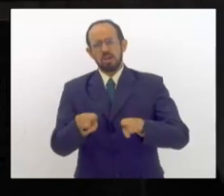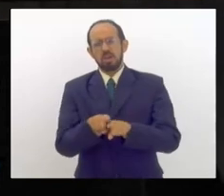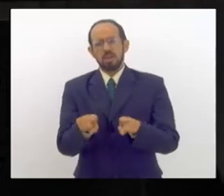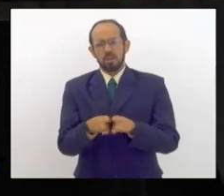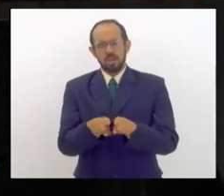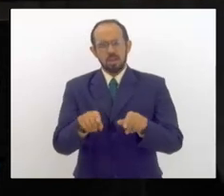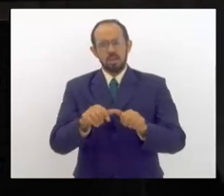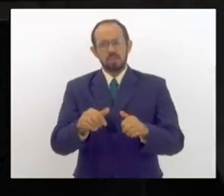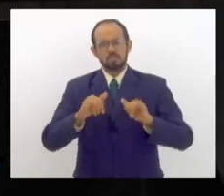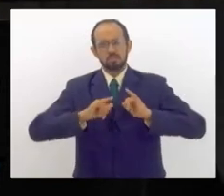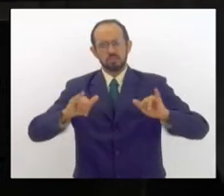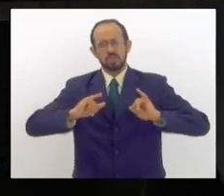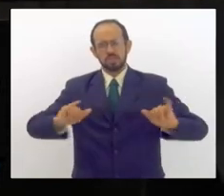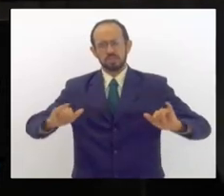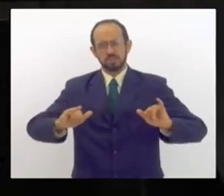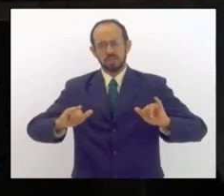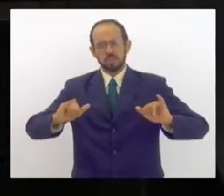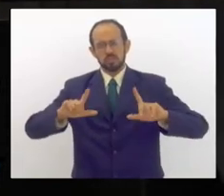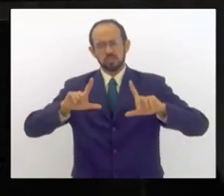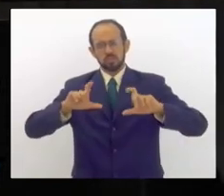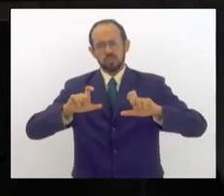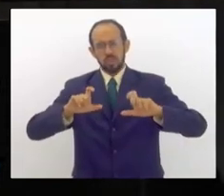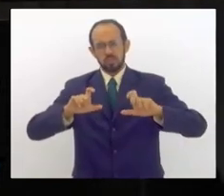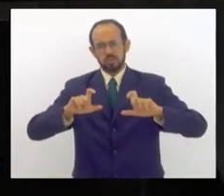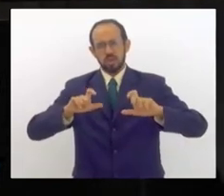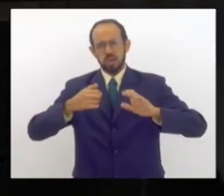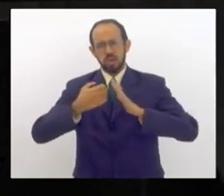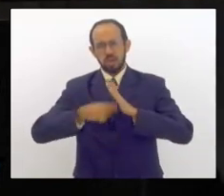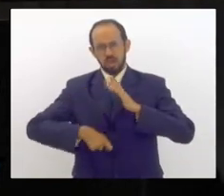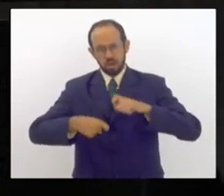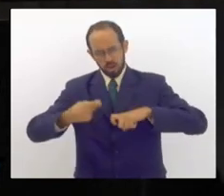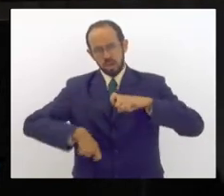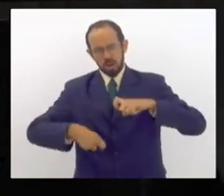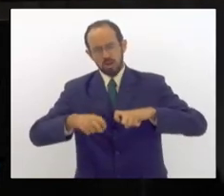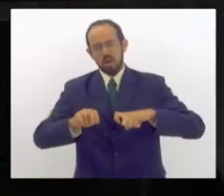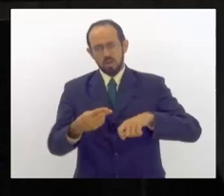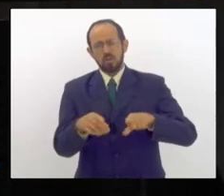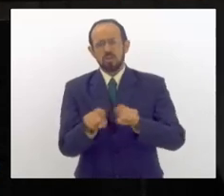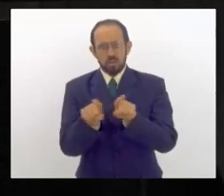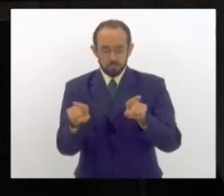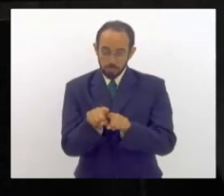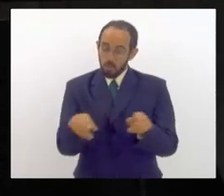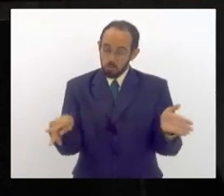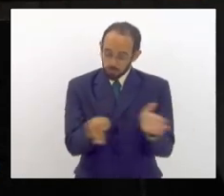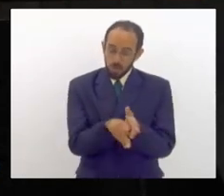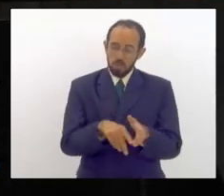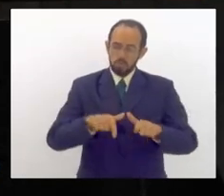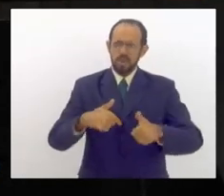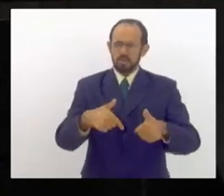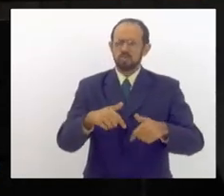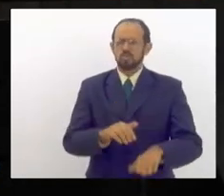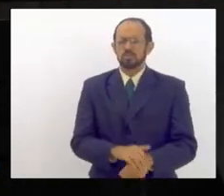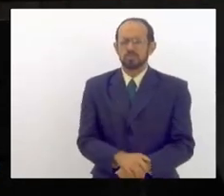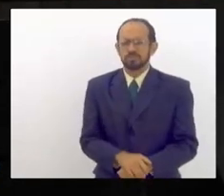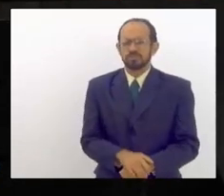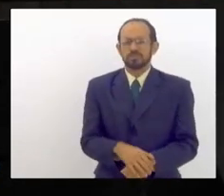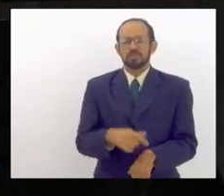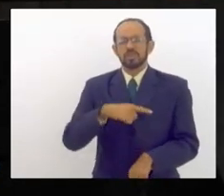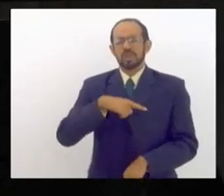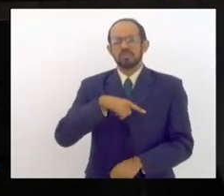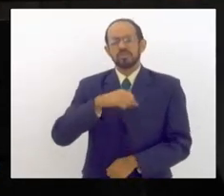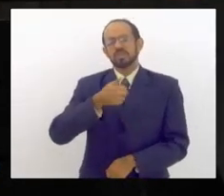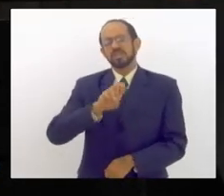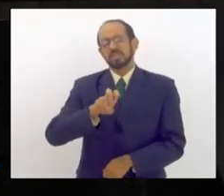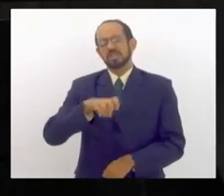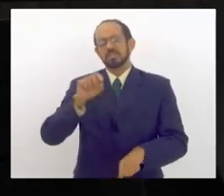cena de estupro e estupro. Houve uma queda dos casos com relação à violência sexual de 15% em relação